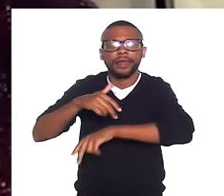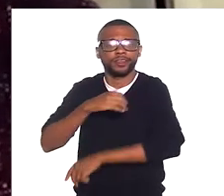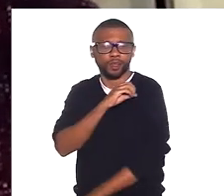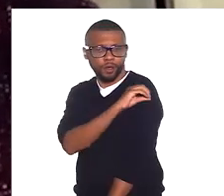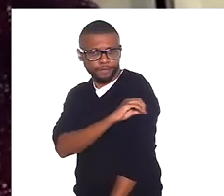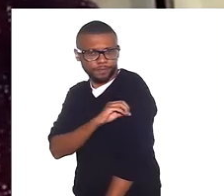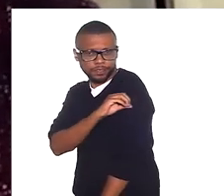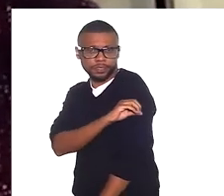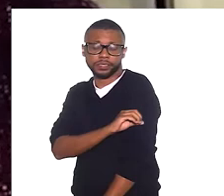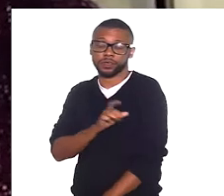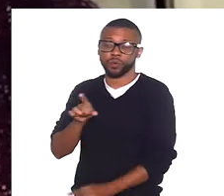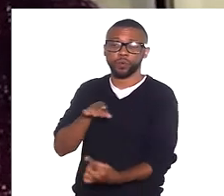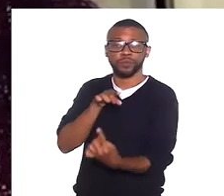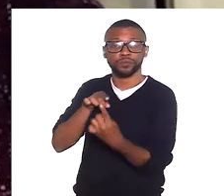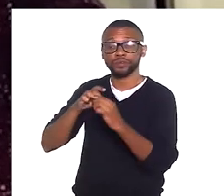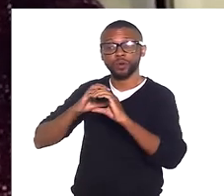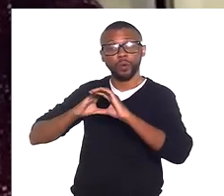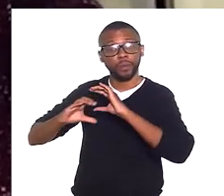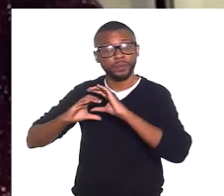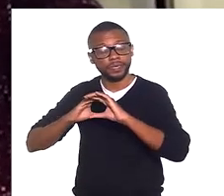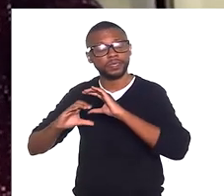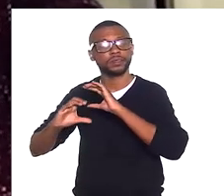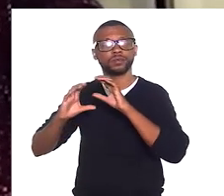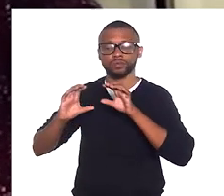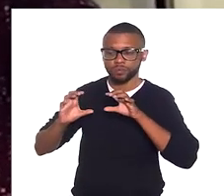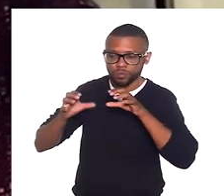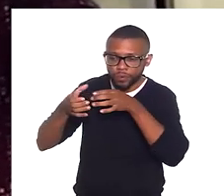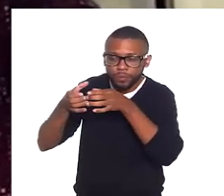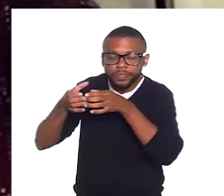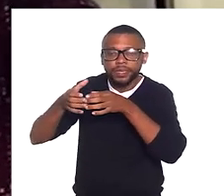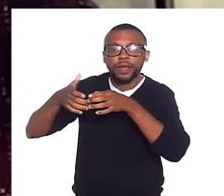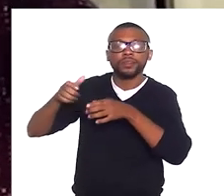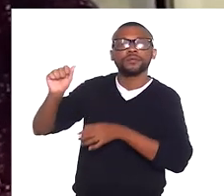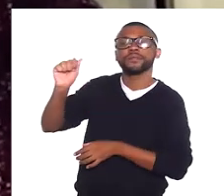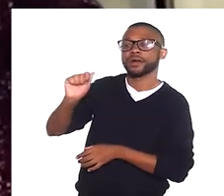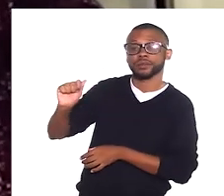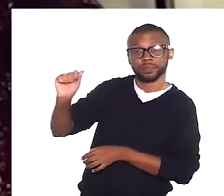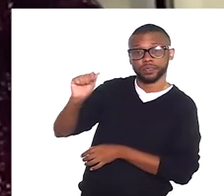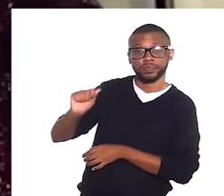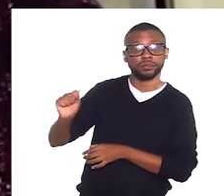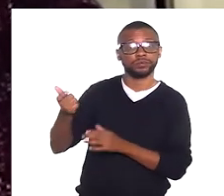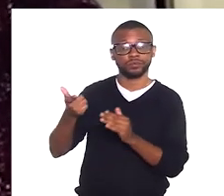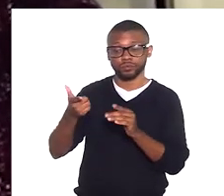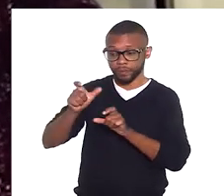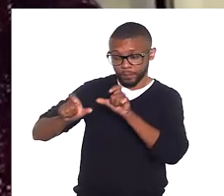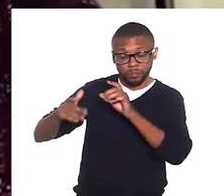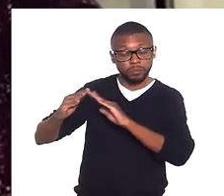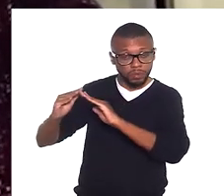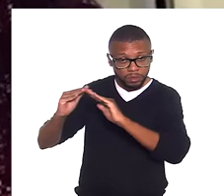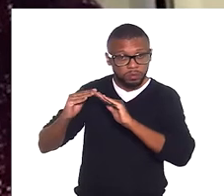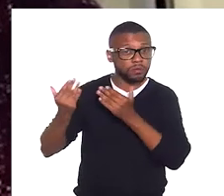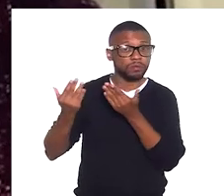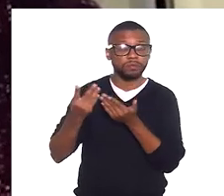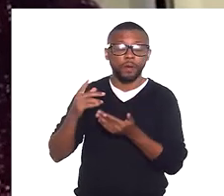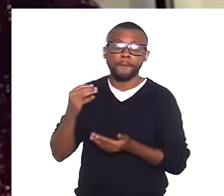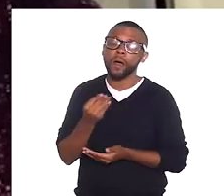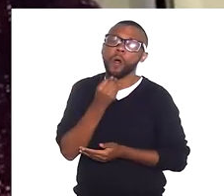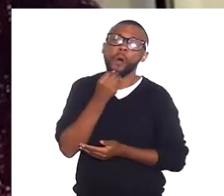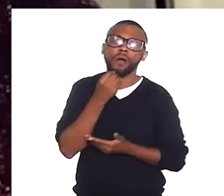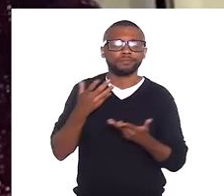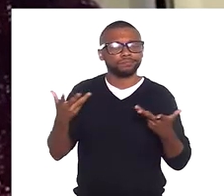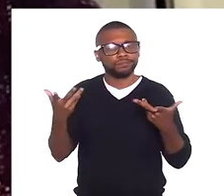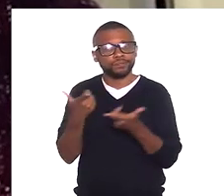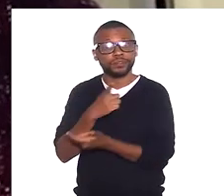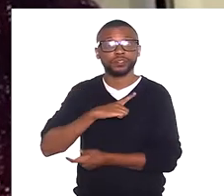de comunicação comunitária naqueles espaços que eram associações de moradores. Foi uma experiência incrível. Tive